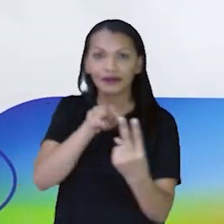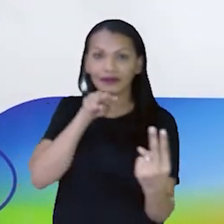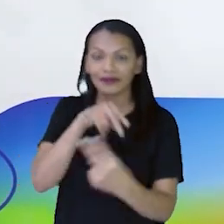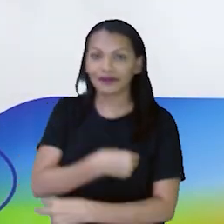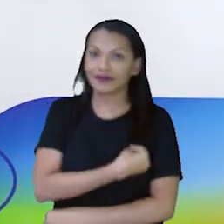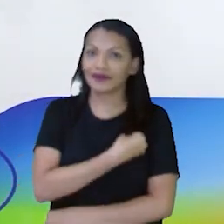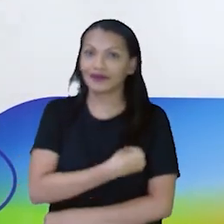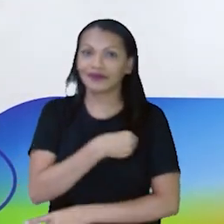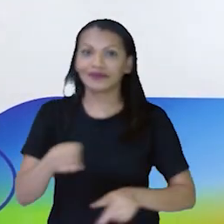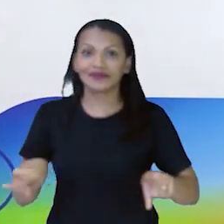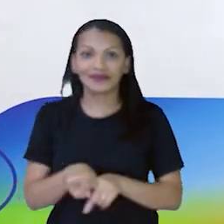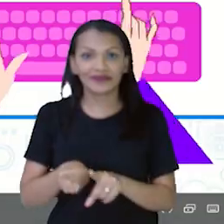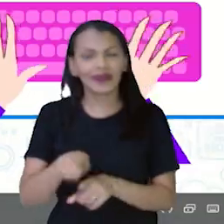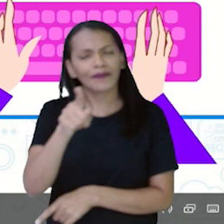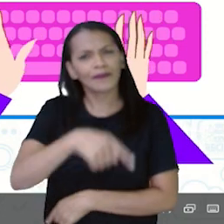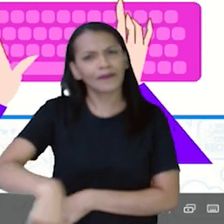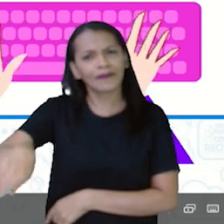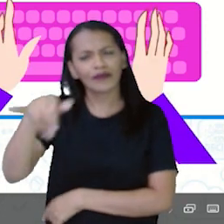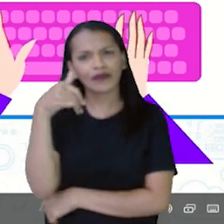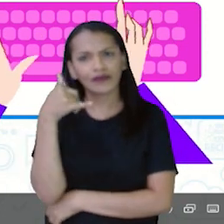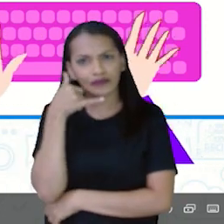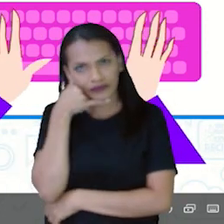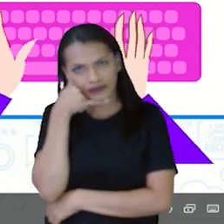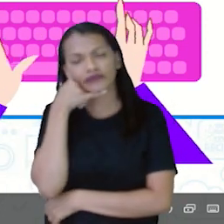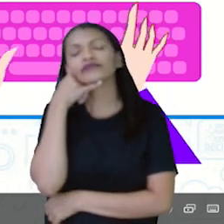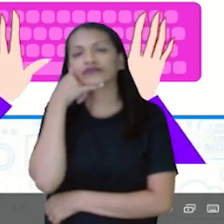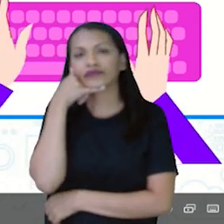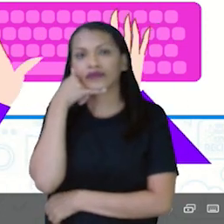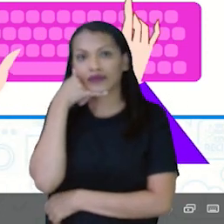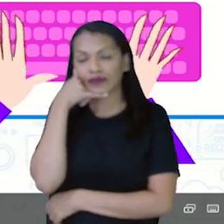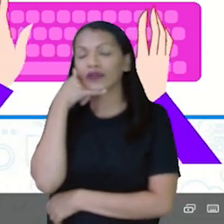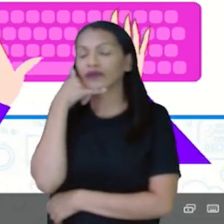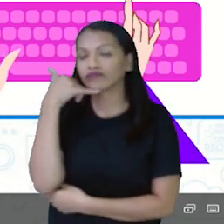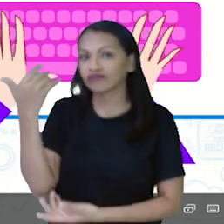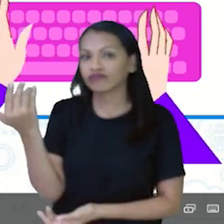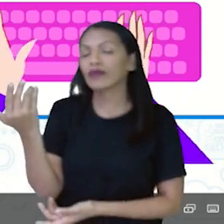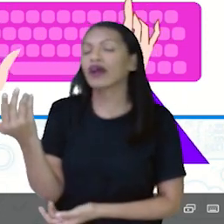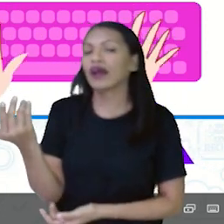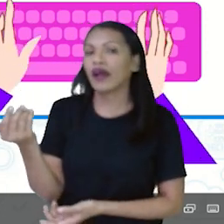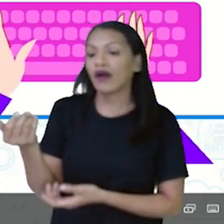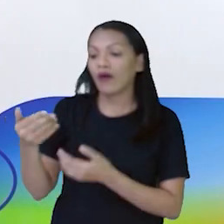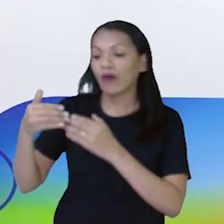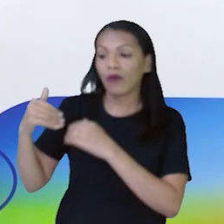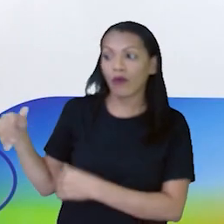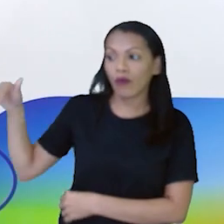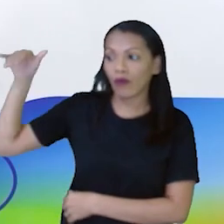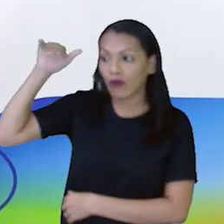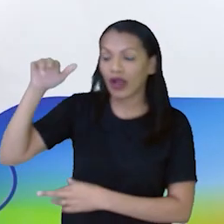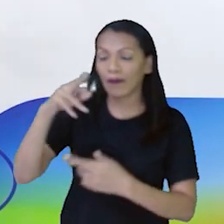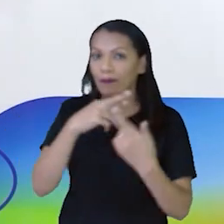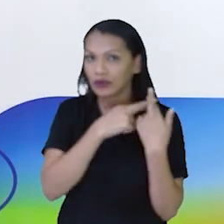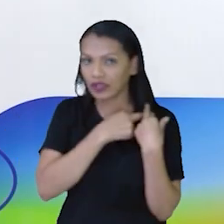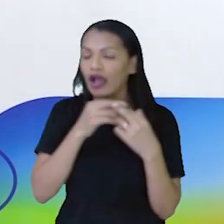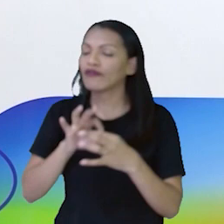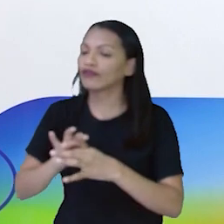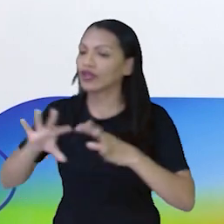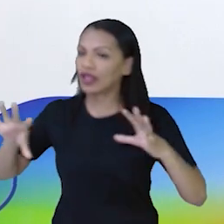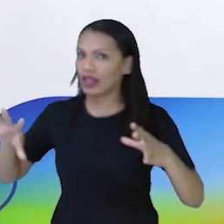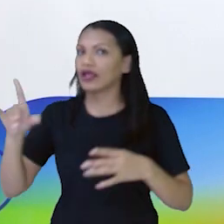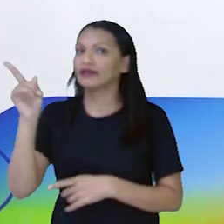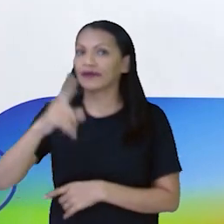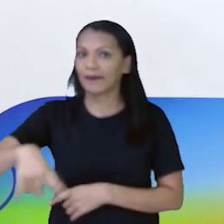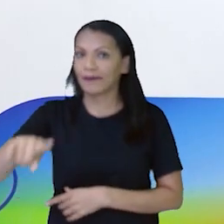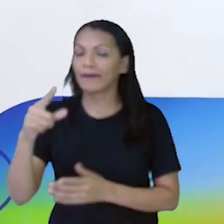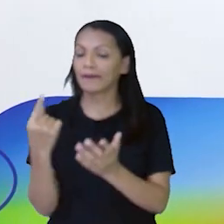mas também, ó, vocês podem pegar o celular com autorização do responsável, baixar o aplicativo do Educa Recife e também,